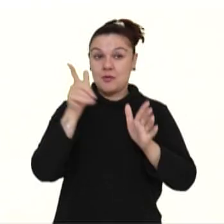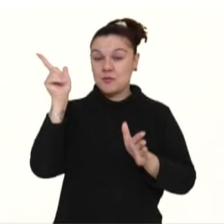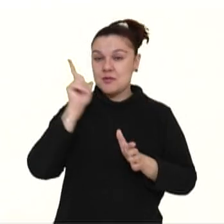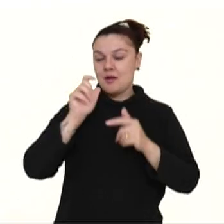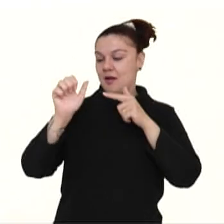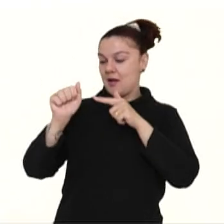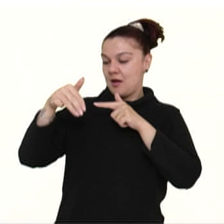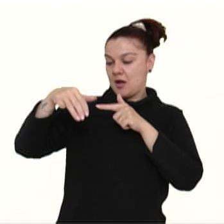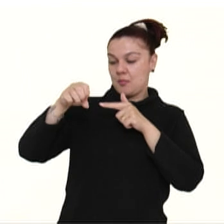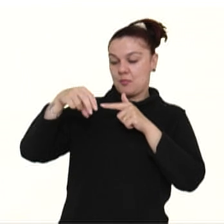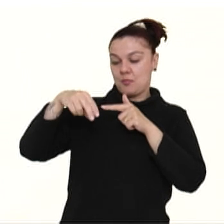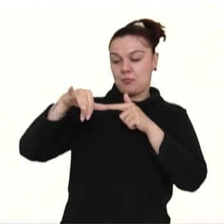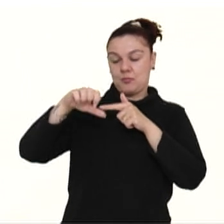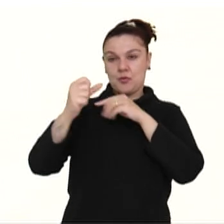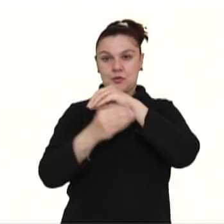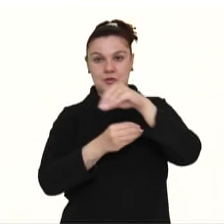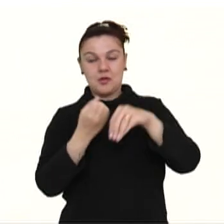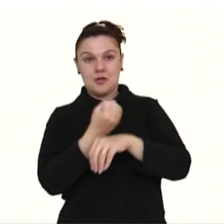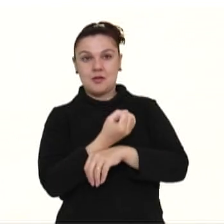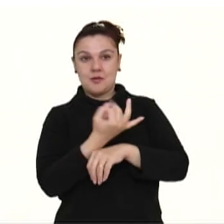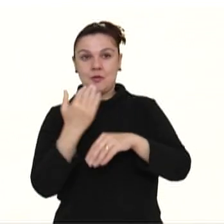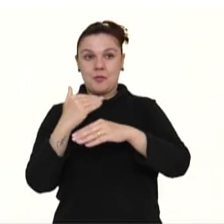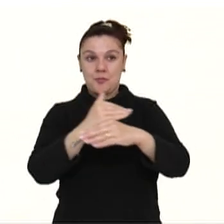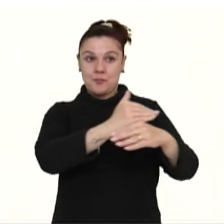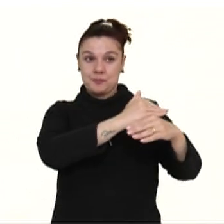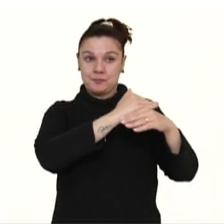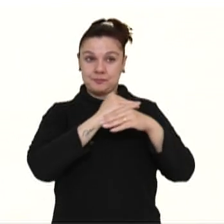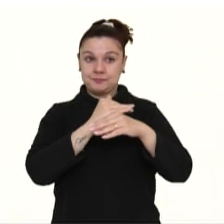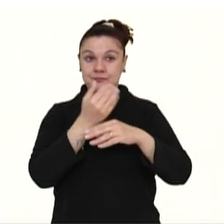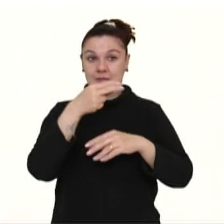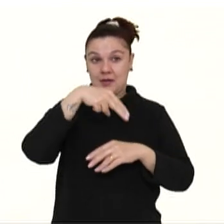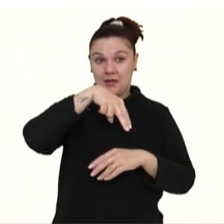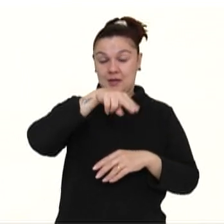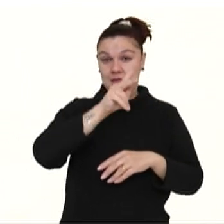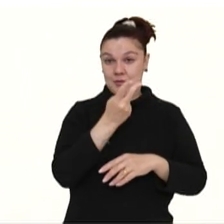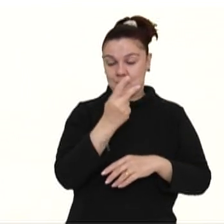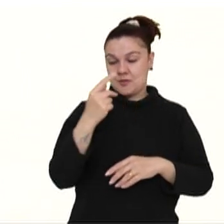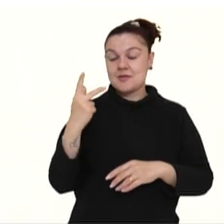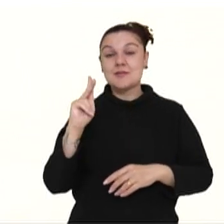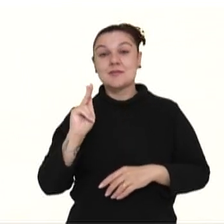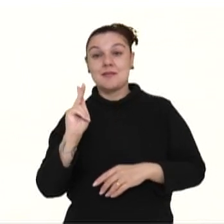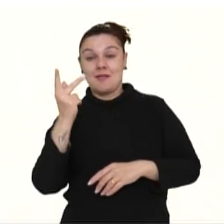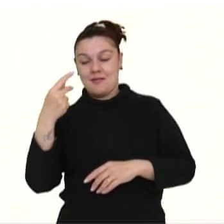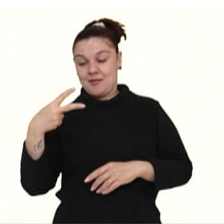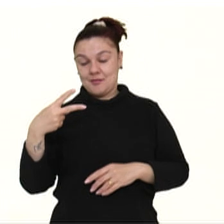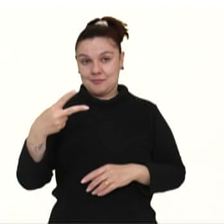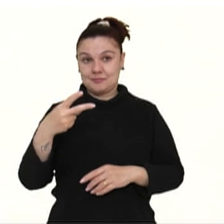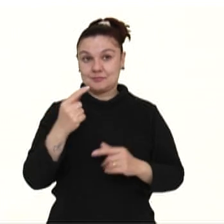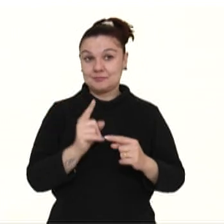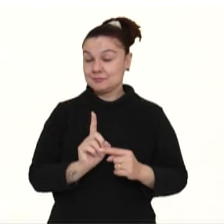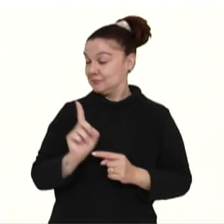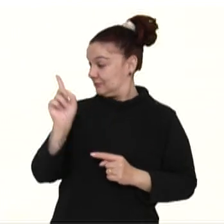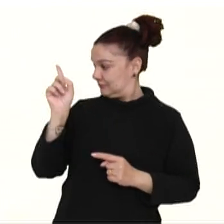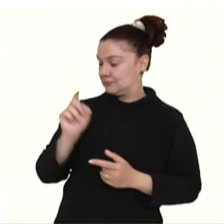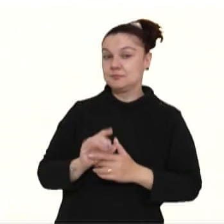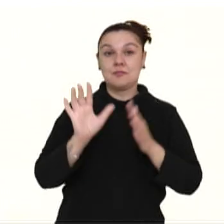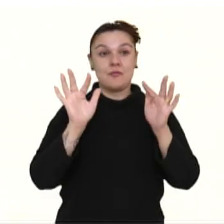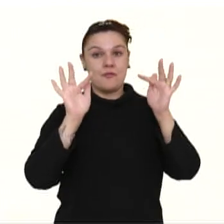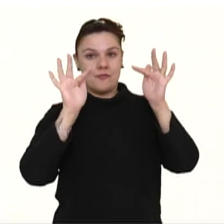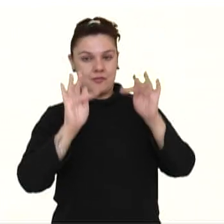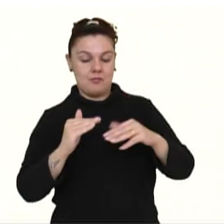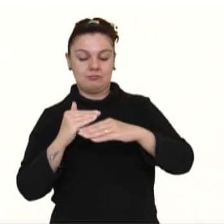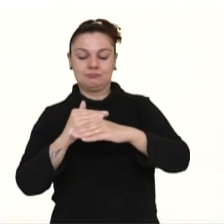amônia, juntaram-se em quantidades estequiométricas dos gases N2 e H2 na reação que está ali. Depois de alcançado o